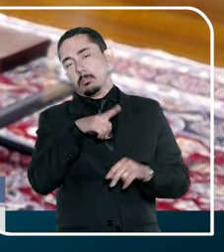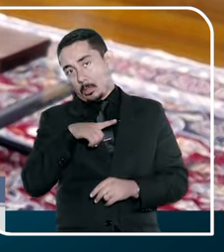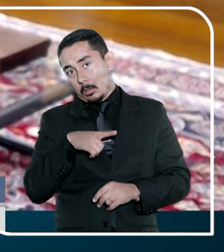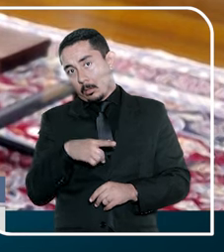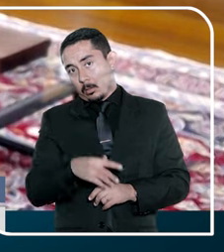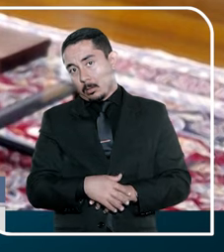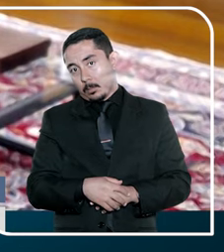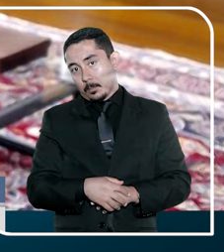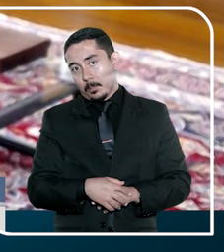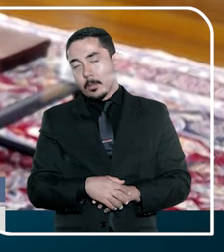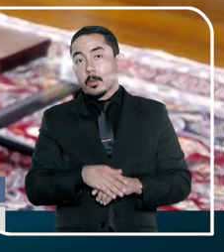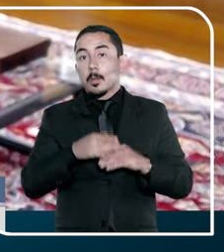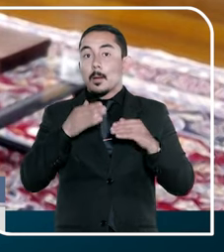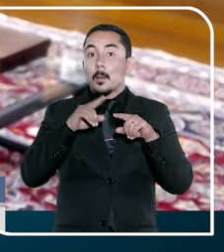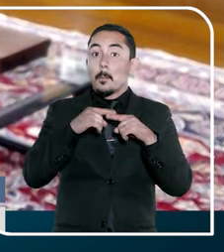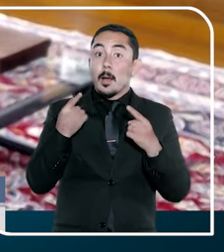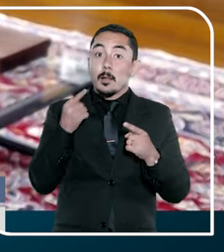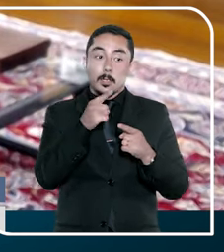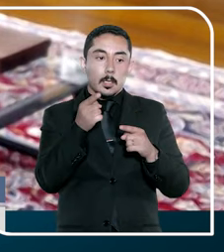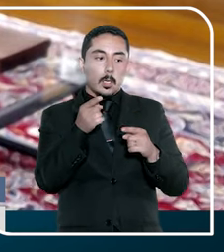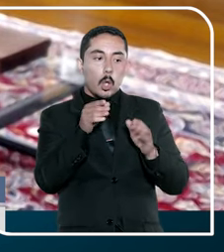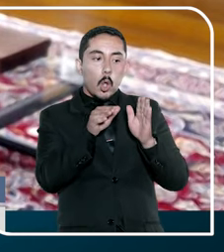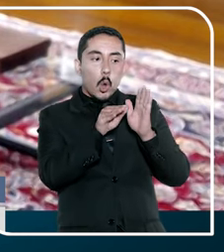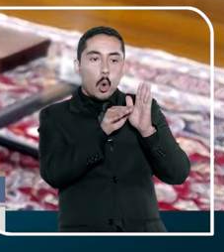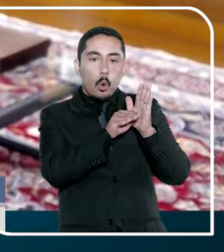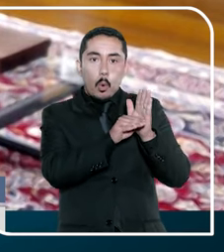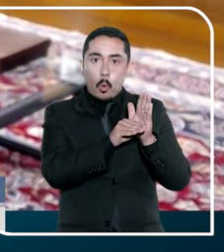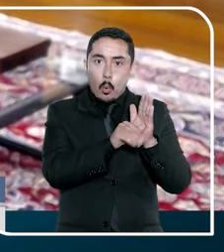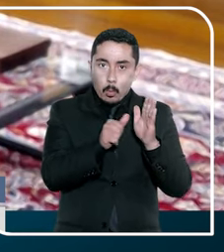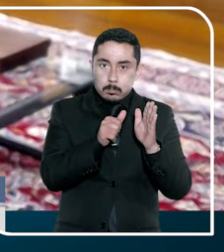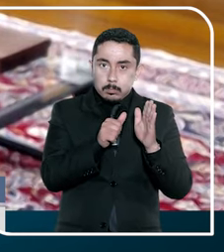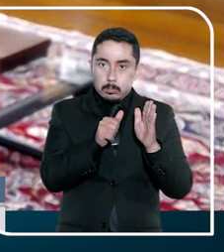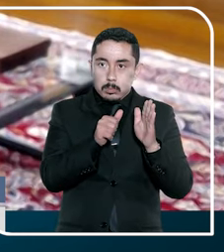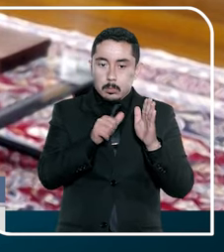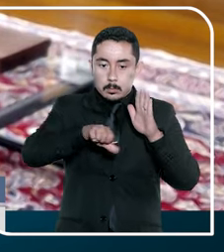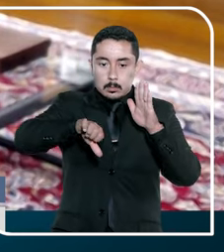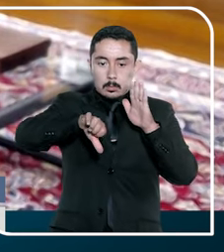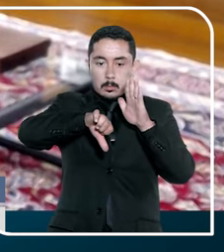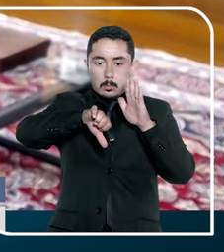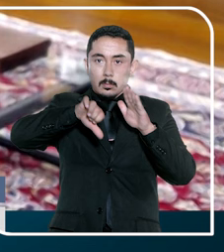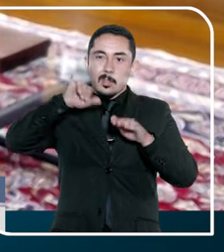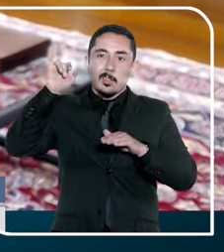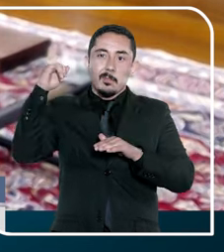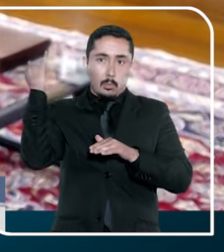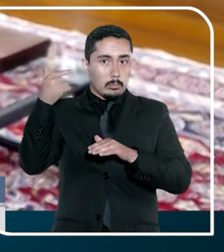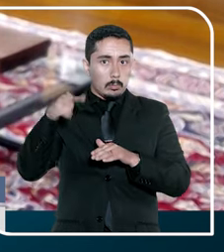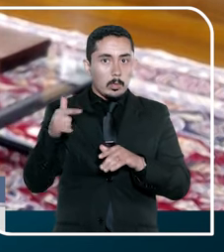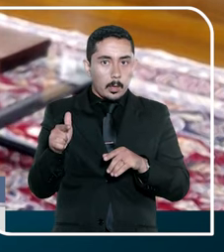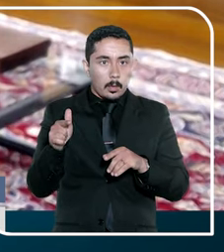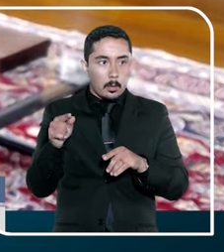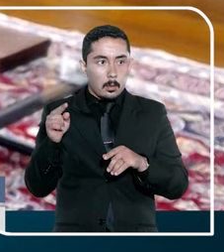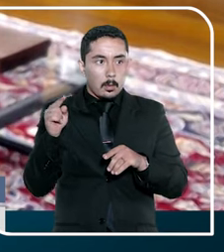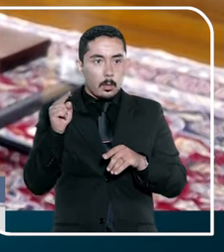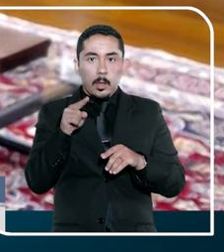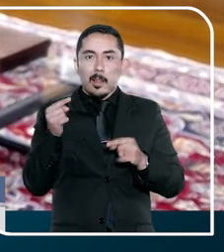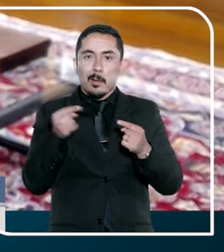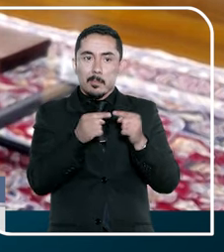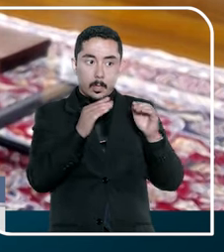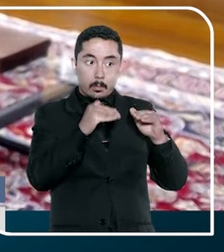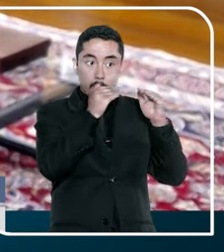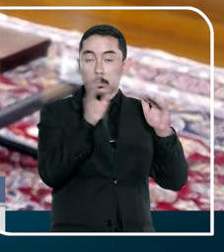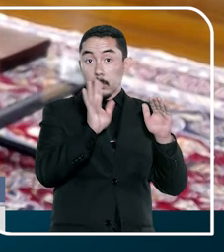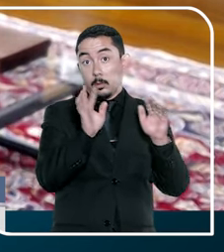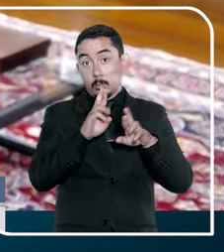ele não é um furto privilegiado ele é um furto insignificante ele não pode merecer a atuação do sistema